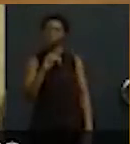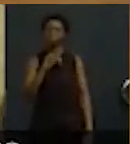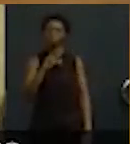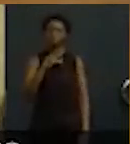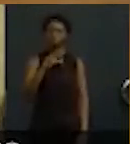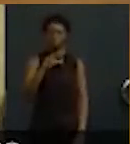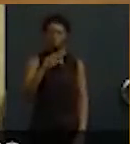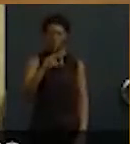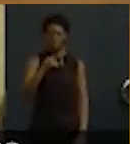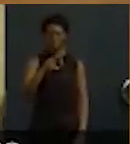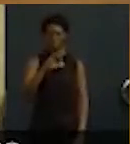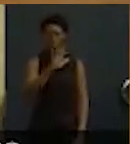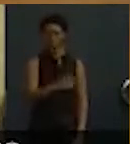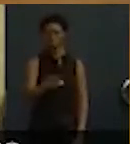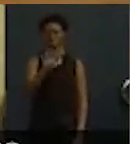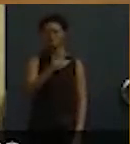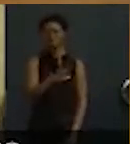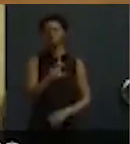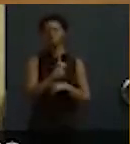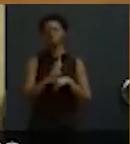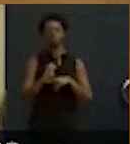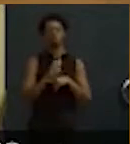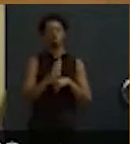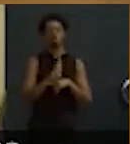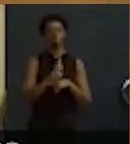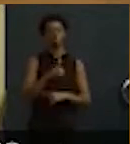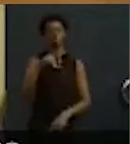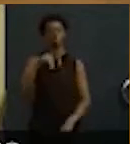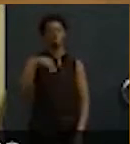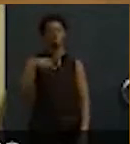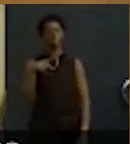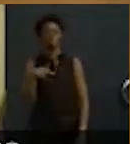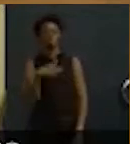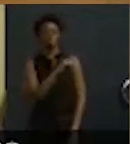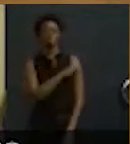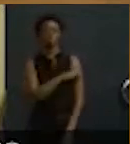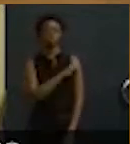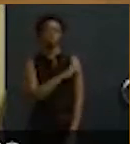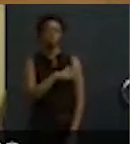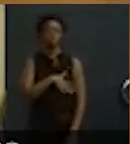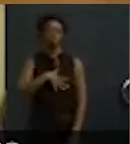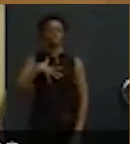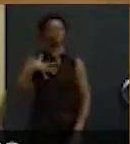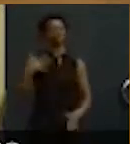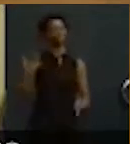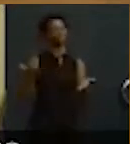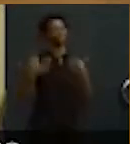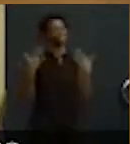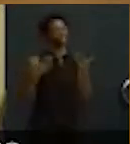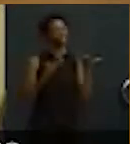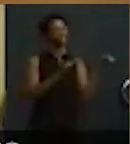Estado. O Ministério Público do Estado do Rio de Janeiro tem a honra de convidar o